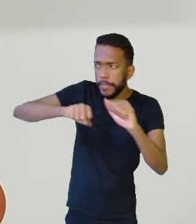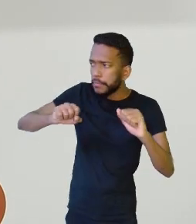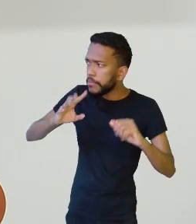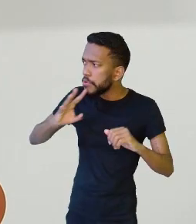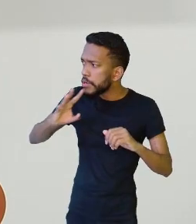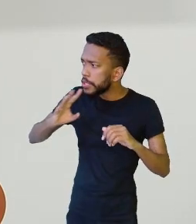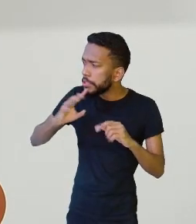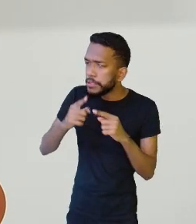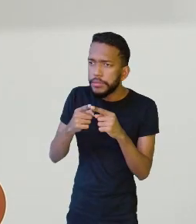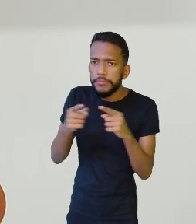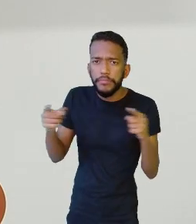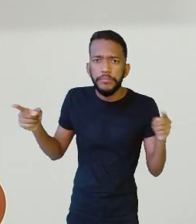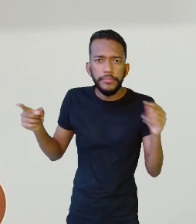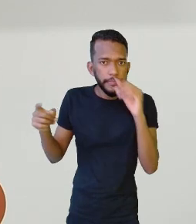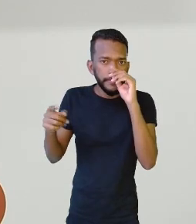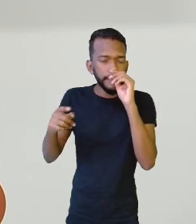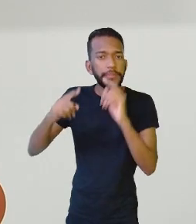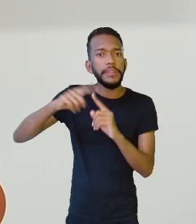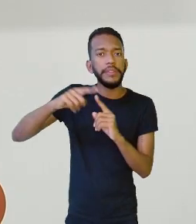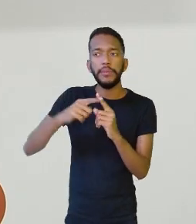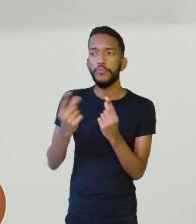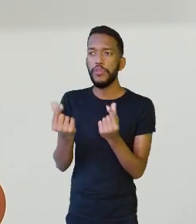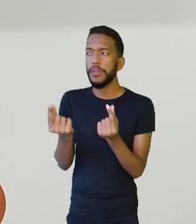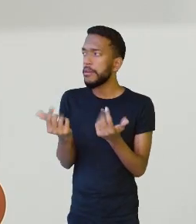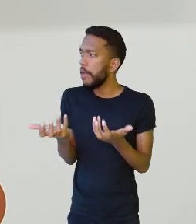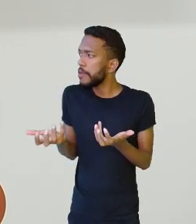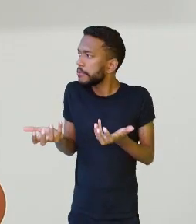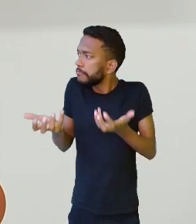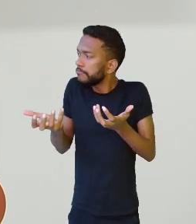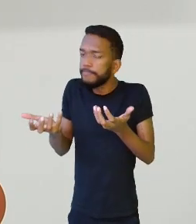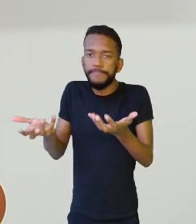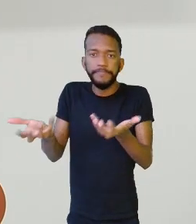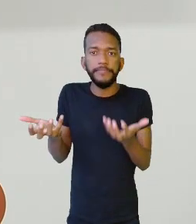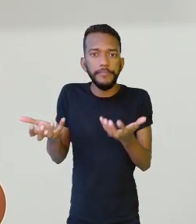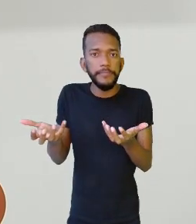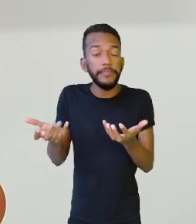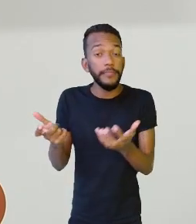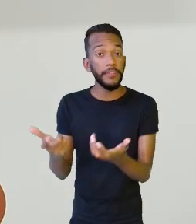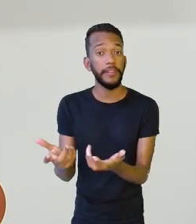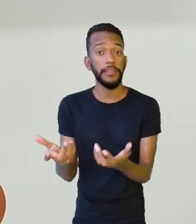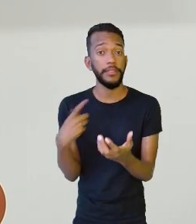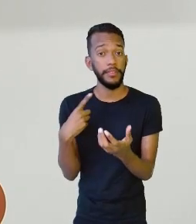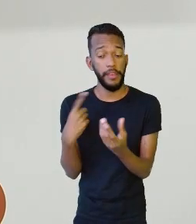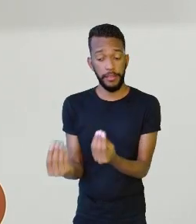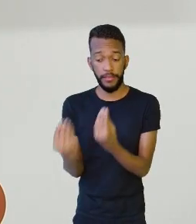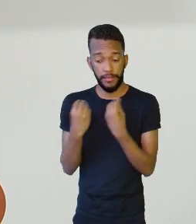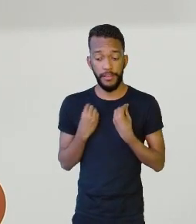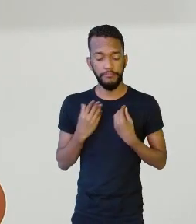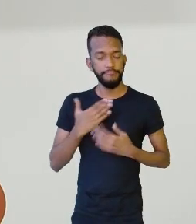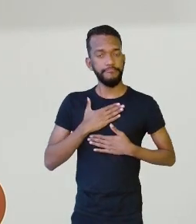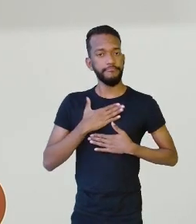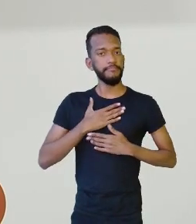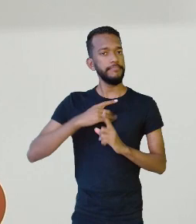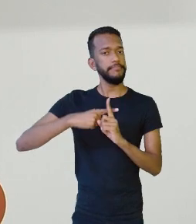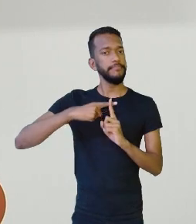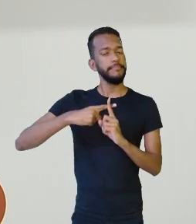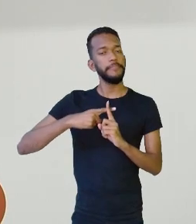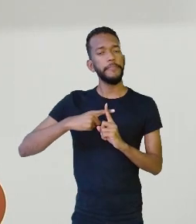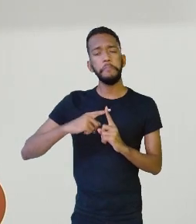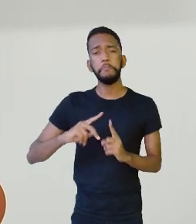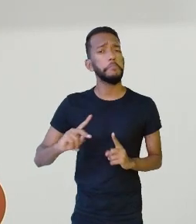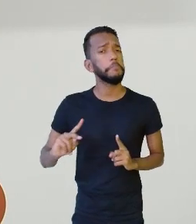conhecer que tipos de riquezas nós teríamos que seriam vantajosas para eles. Aí o que